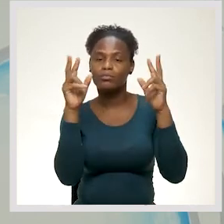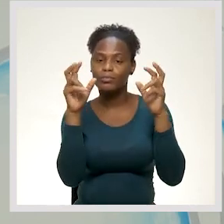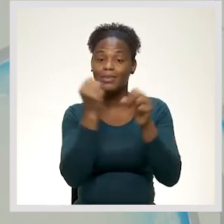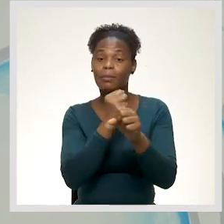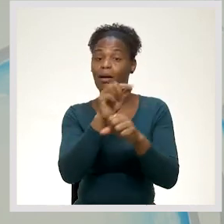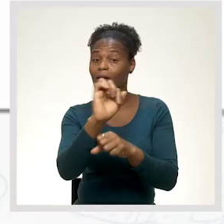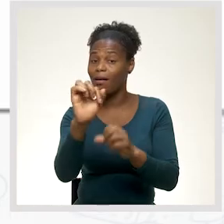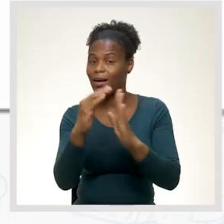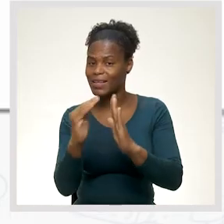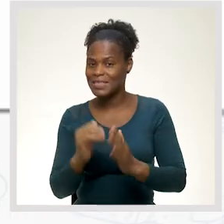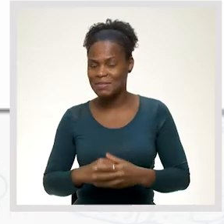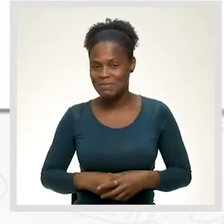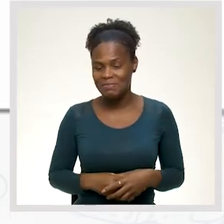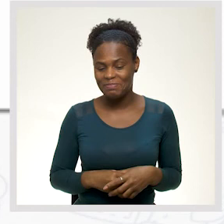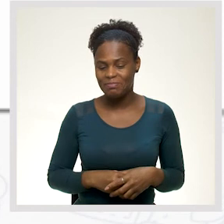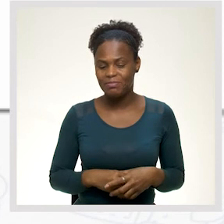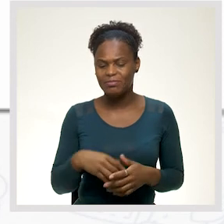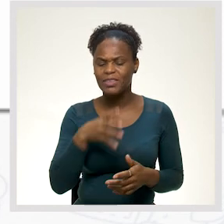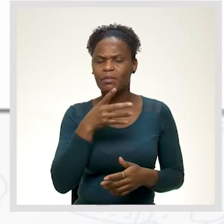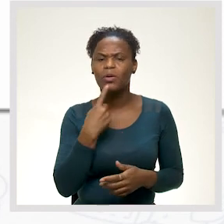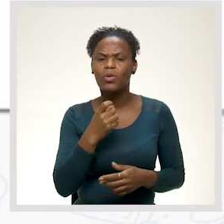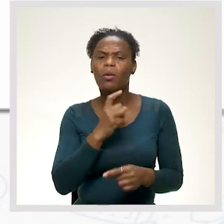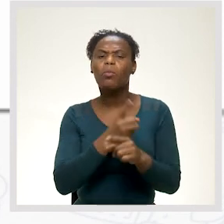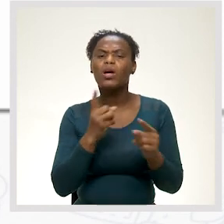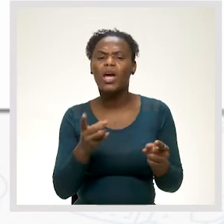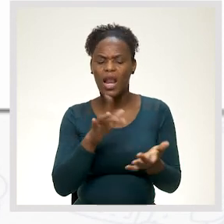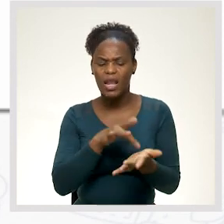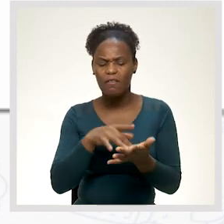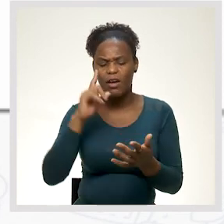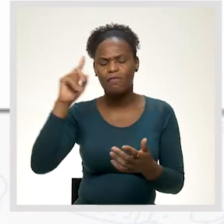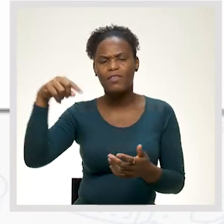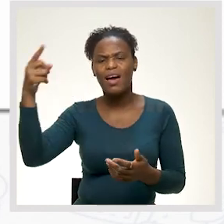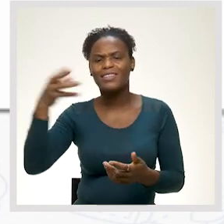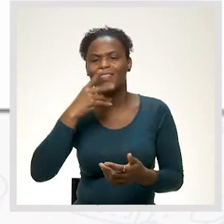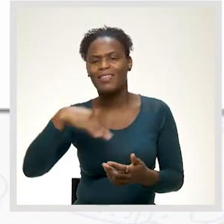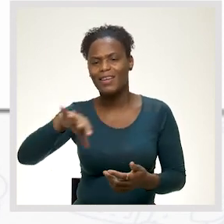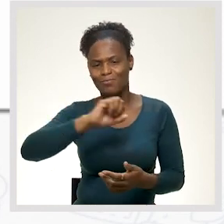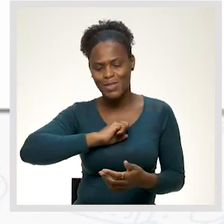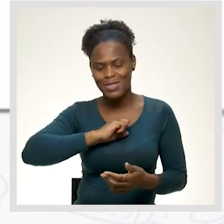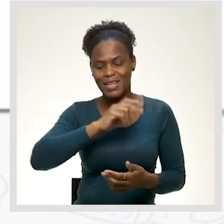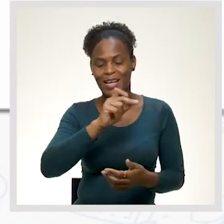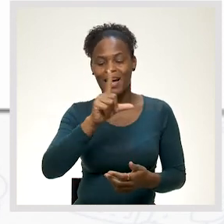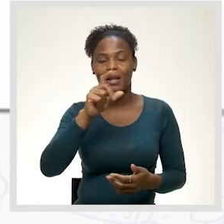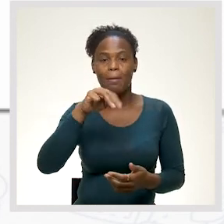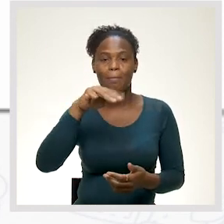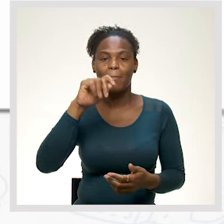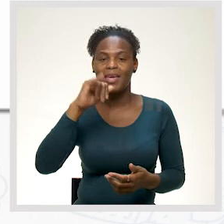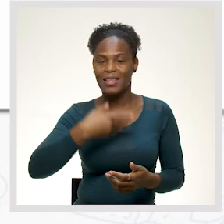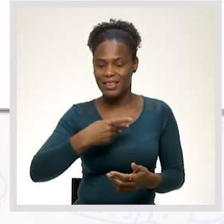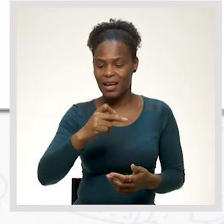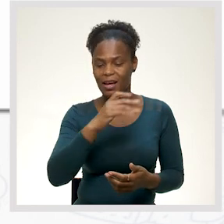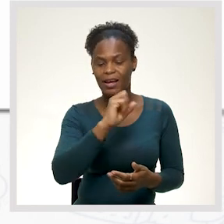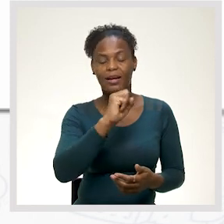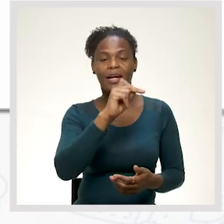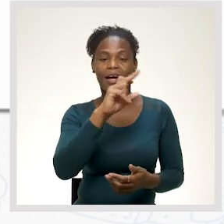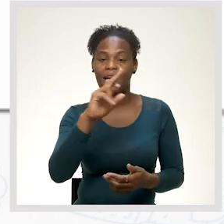casa. Porque aqui a obra Viagens na Minha Terra, de Almeida Garrett, é considerado